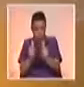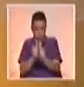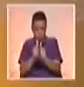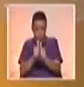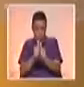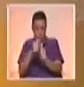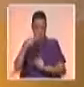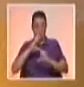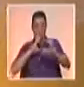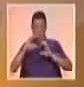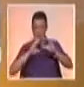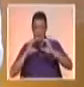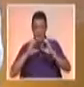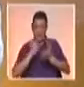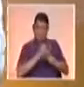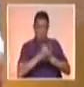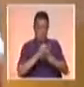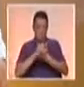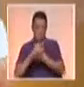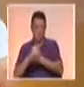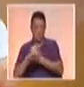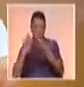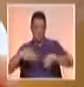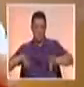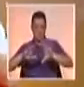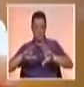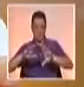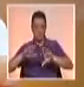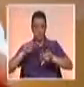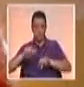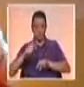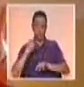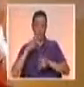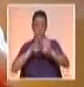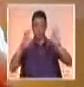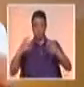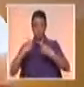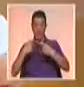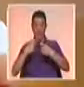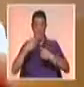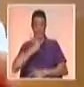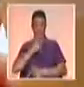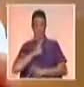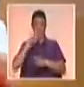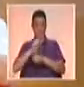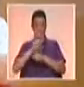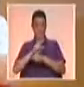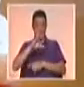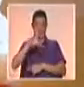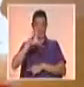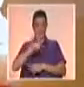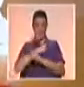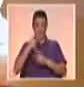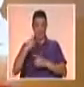que consegue comunicar com ele e ajuda, não é? Mas está com ele às aulas, é? Ele está no mesmo curso. São colegas de curso. Desde o 10º ano,